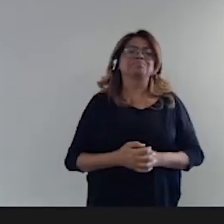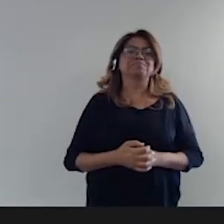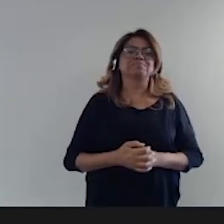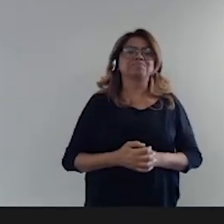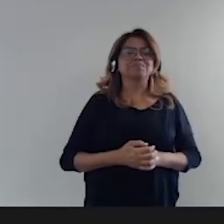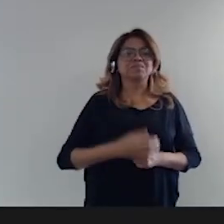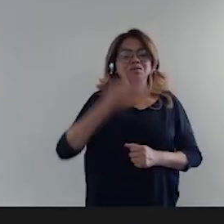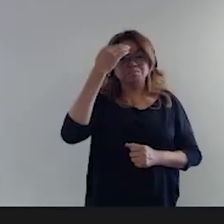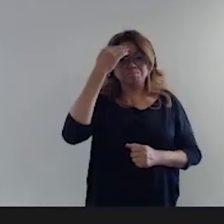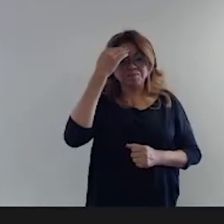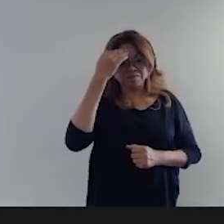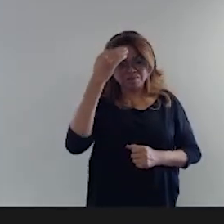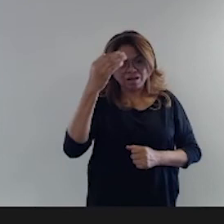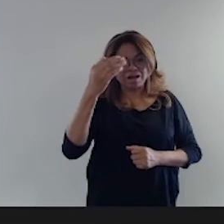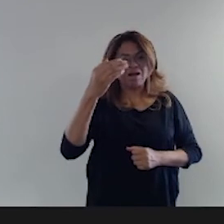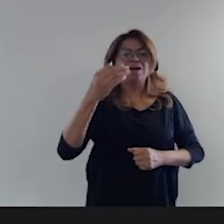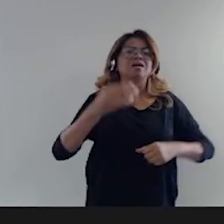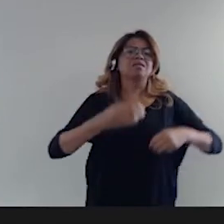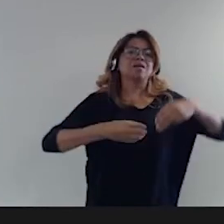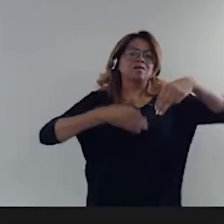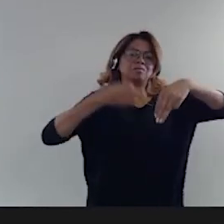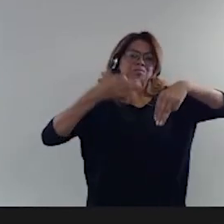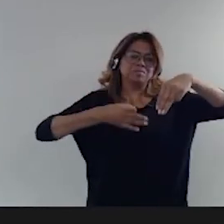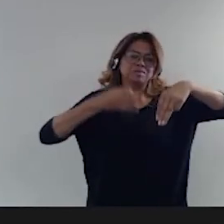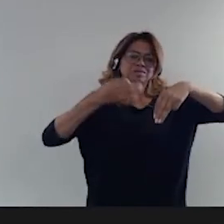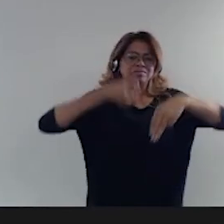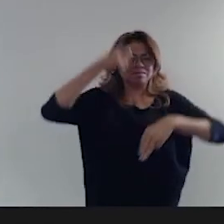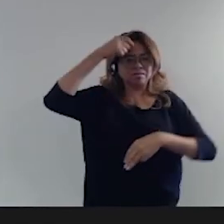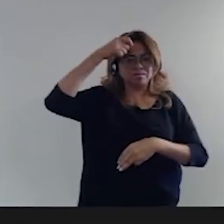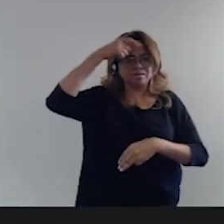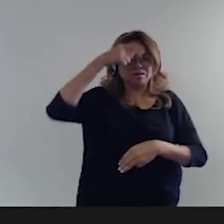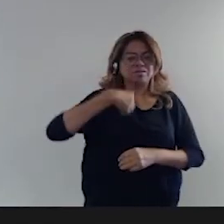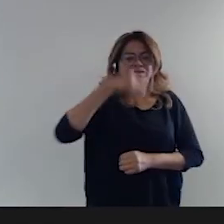Obrigado, ministro Luiz Roberto Barroso. O